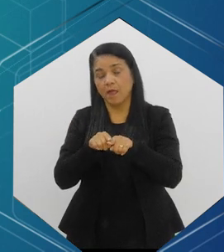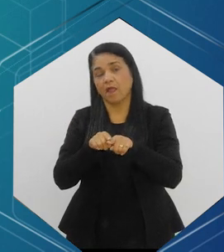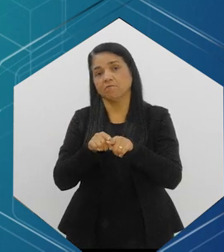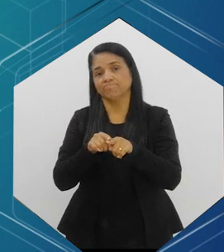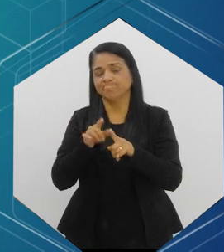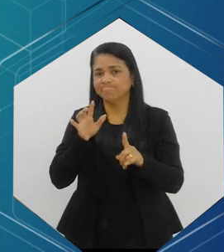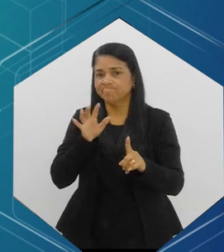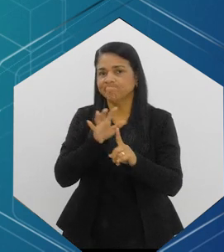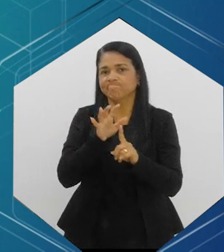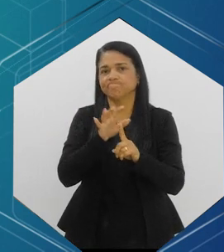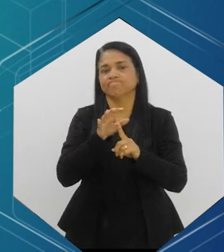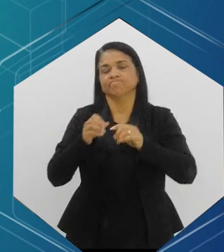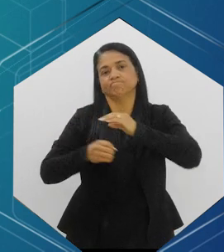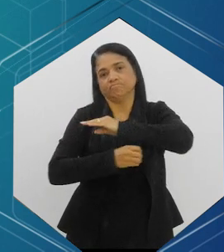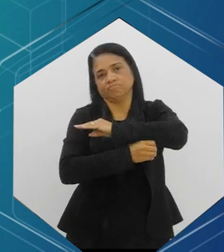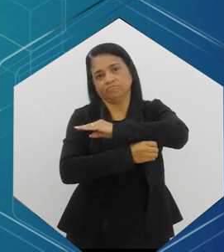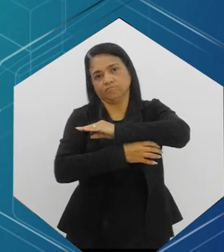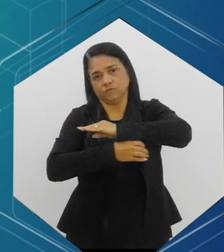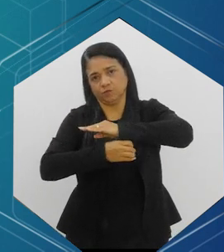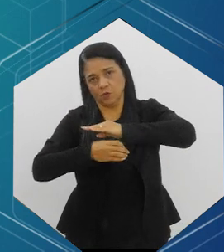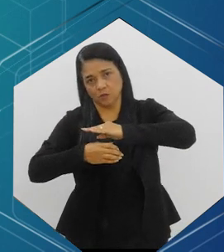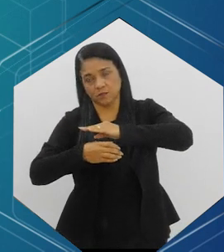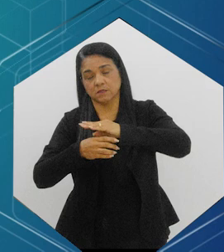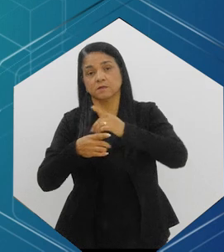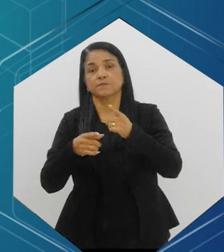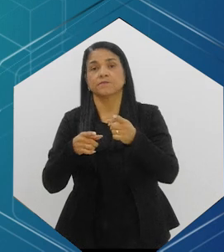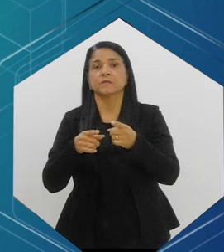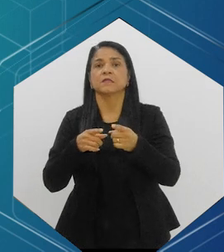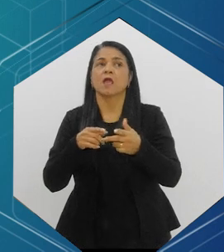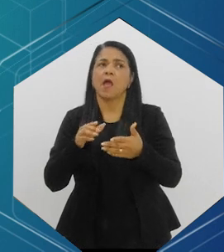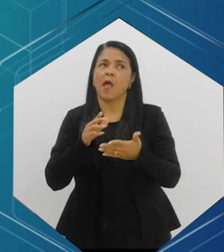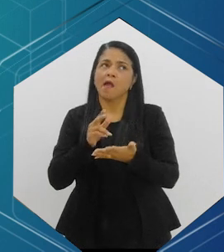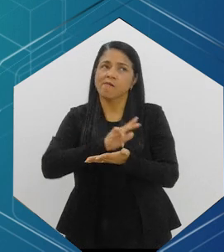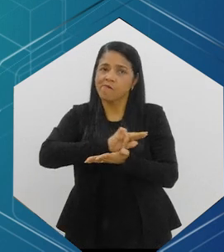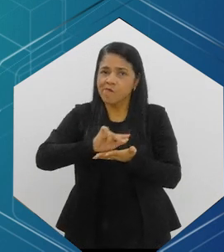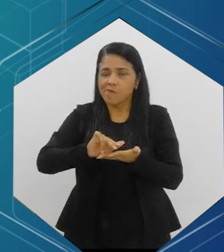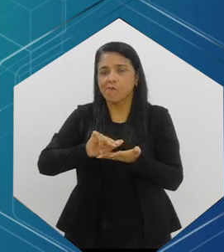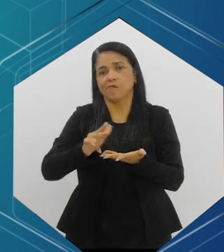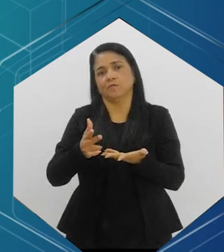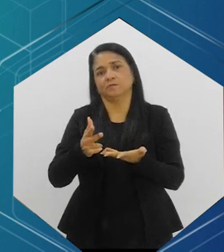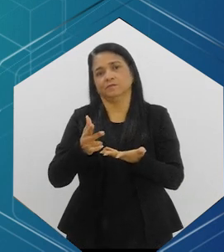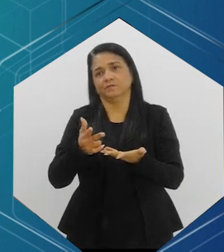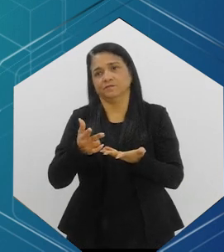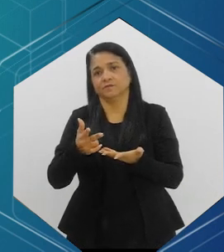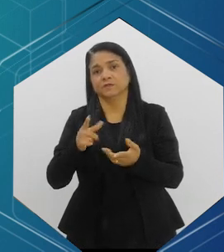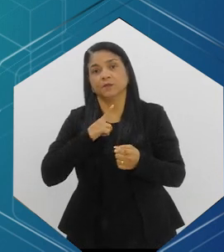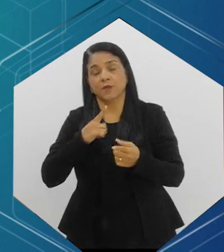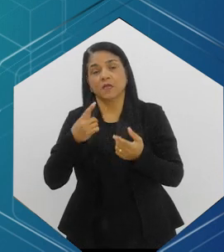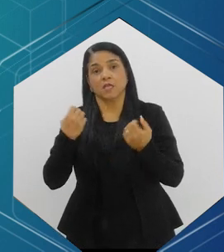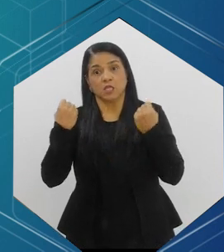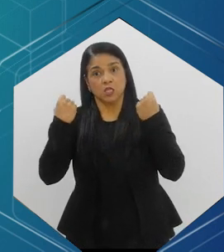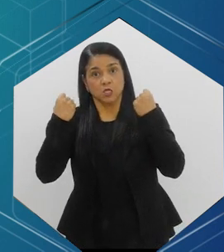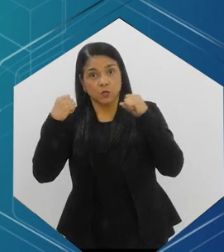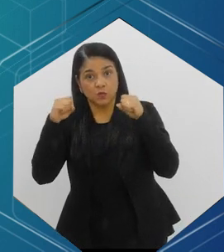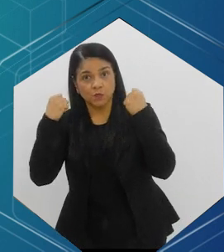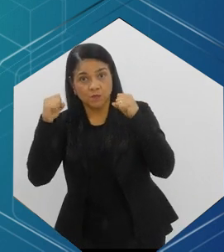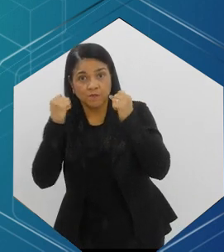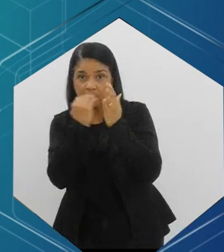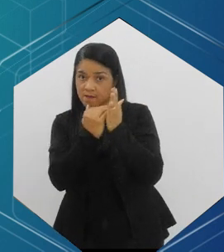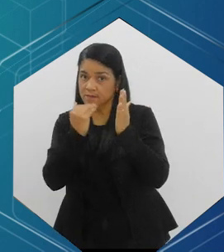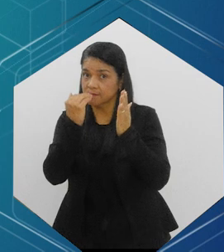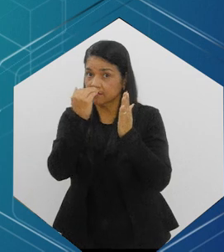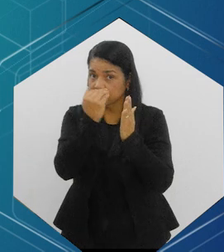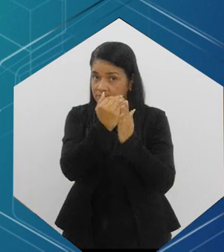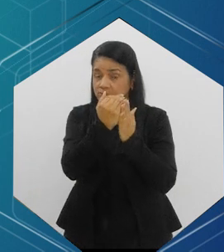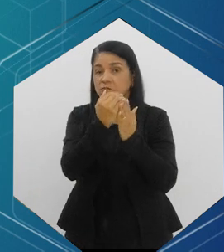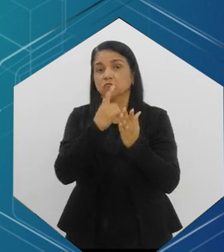induziu muitos casos de trombose. Tem algumas razões. Por exemplo, também uma atividade física exagerada. Eu já